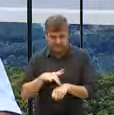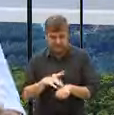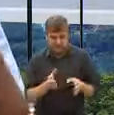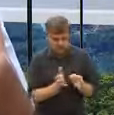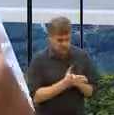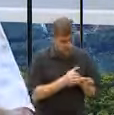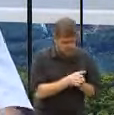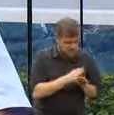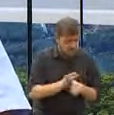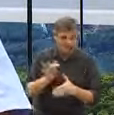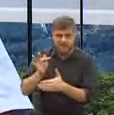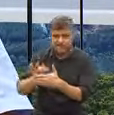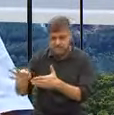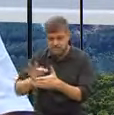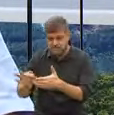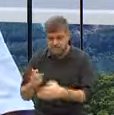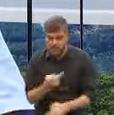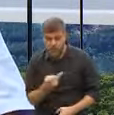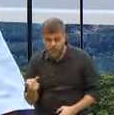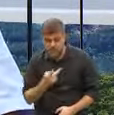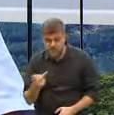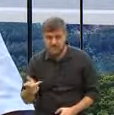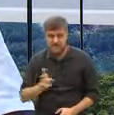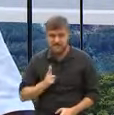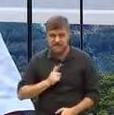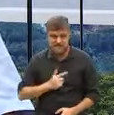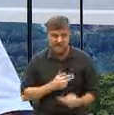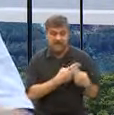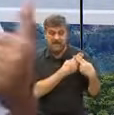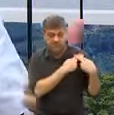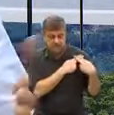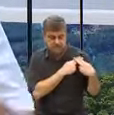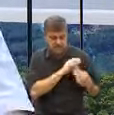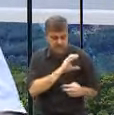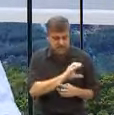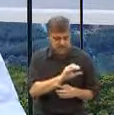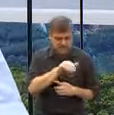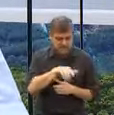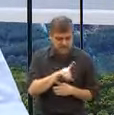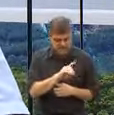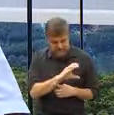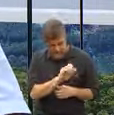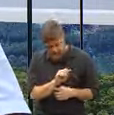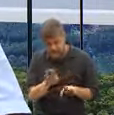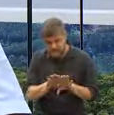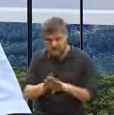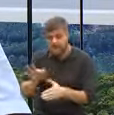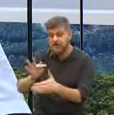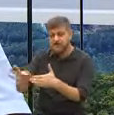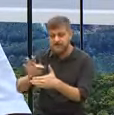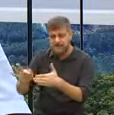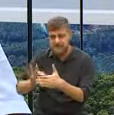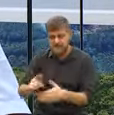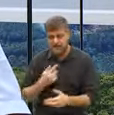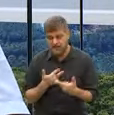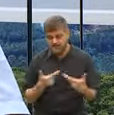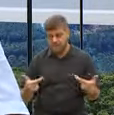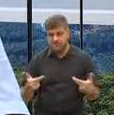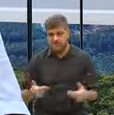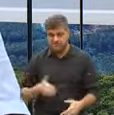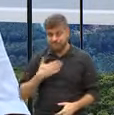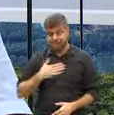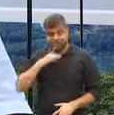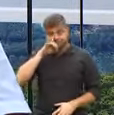Conselho como no Conselho Tutelar, tanto no CMDCA como no Conselho Tutelar. Isso é uma coisa meio um